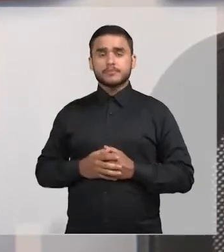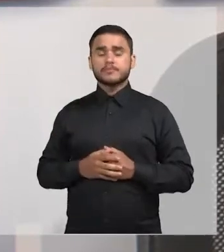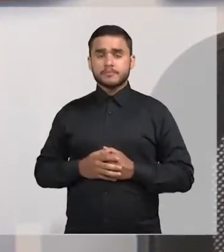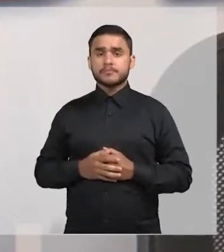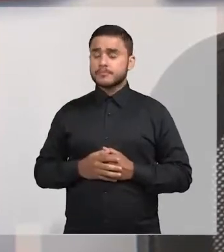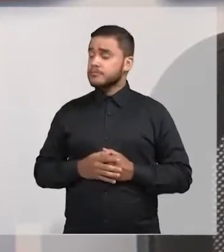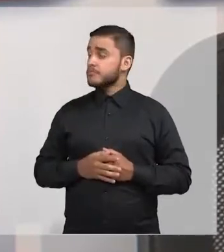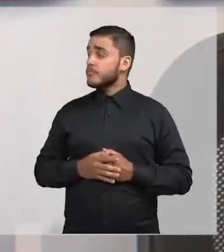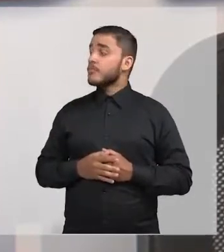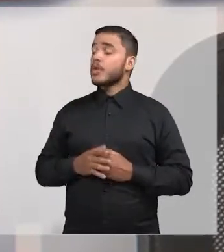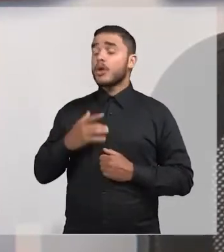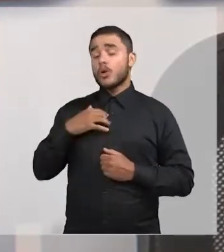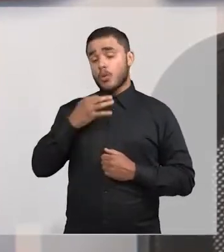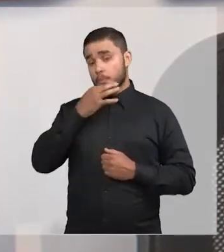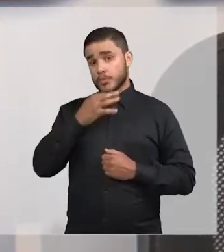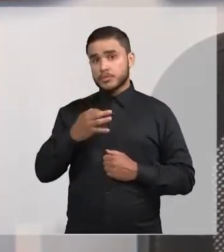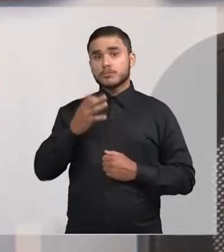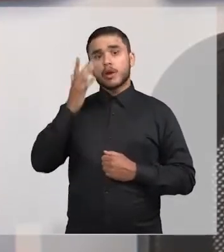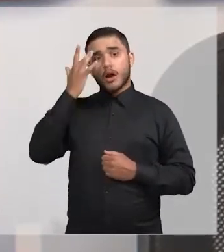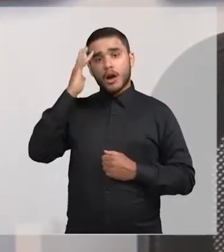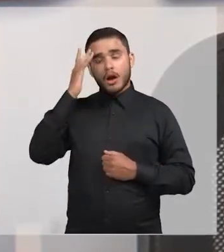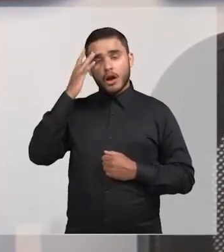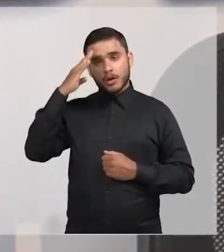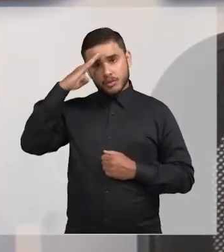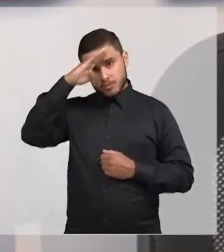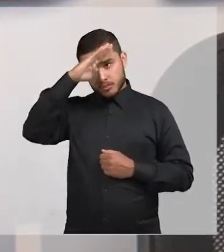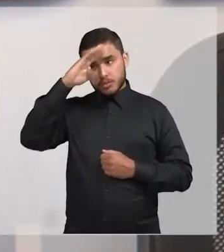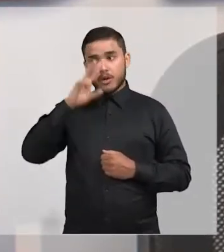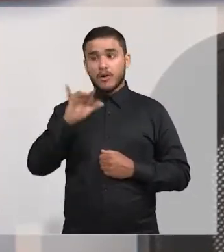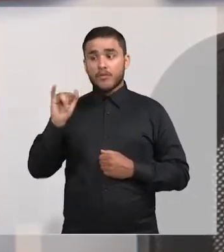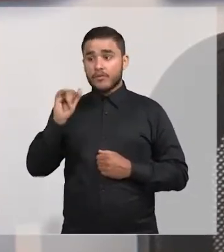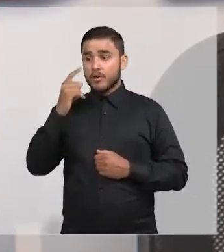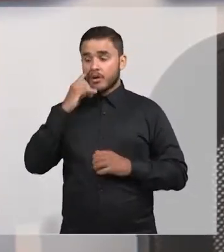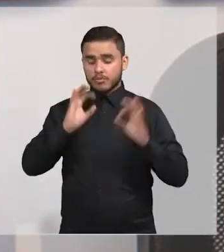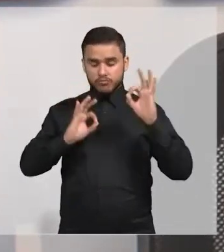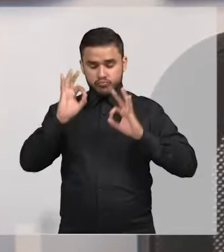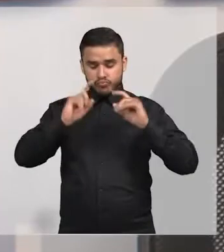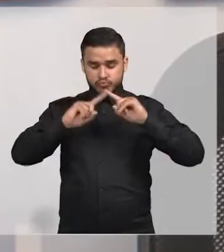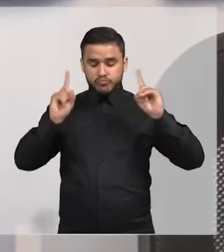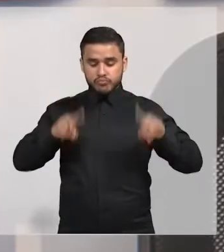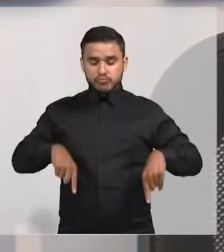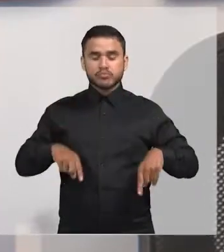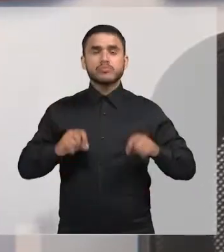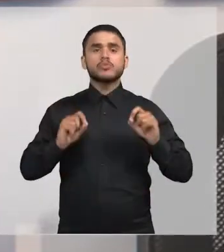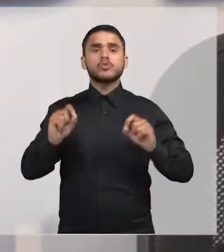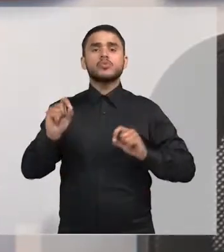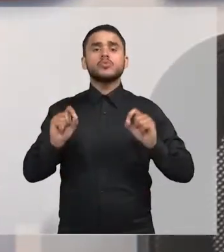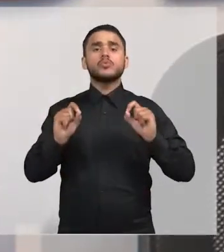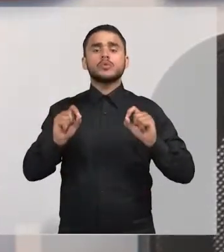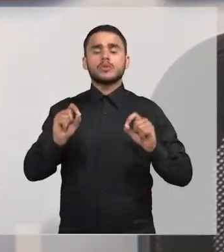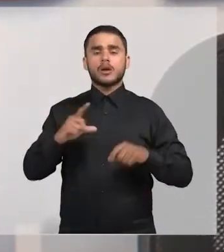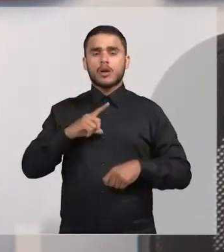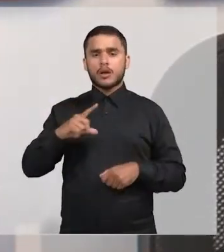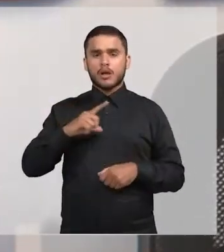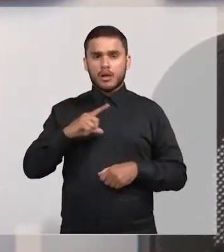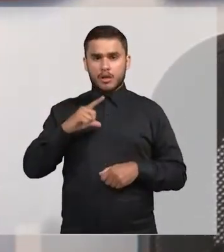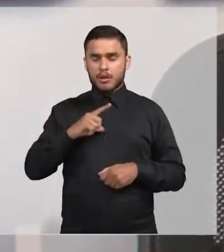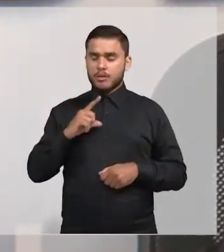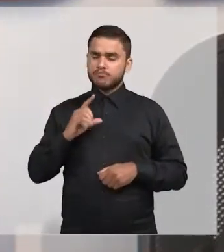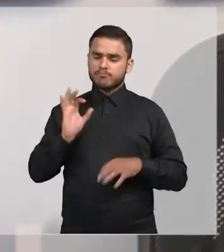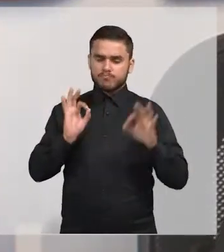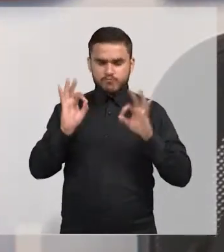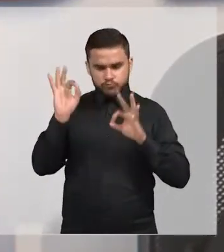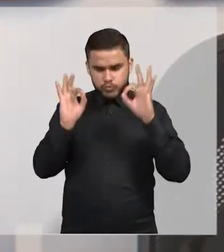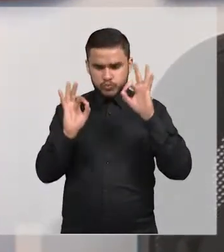minha avaliação? Ele deverá estar fazendo um planejamento para reconstruir políticas